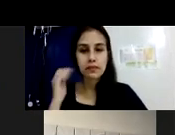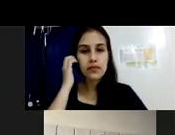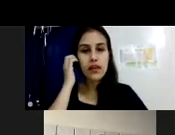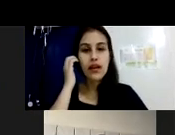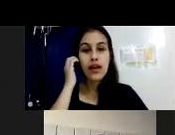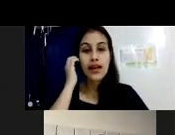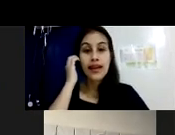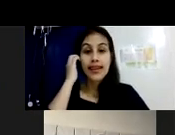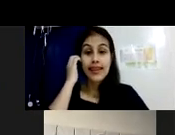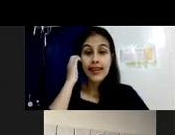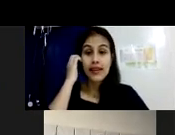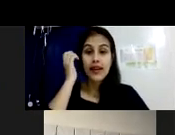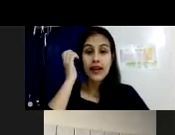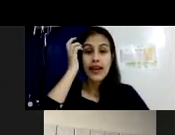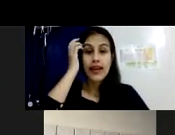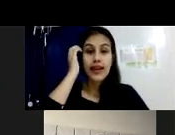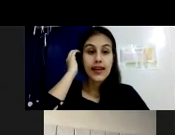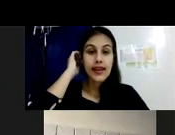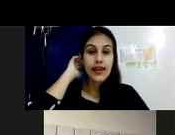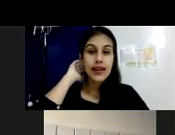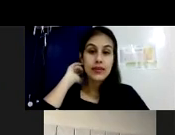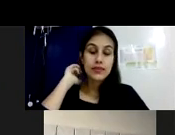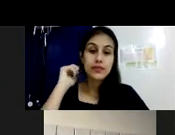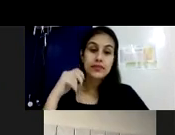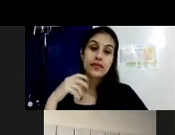tá? E